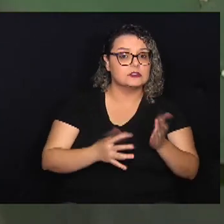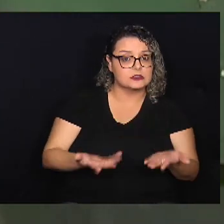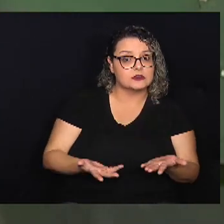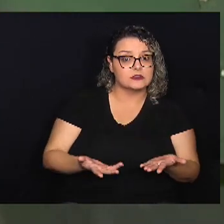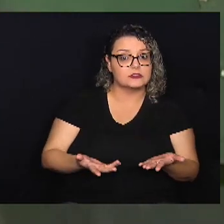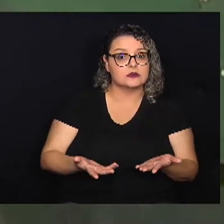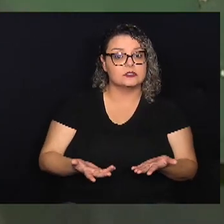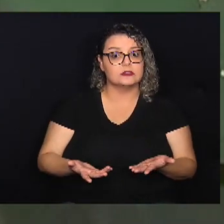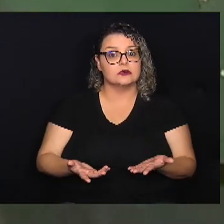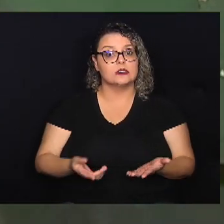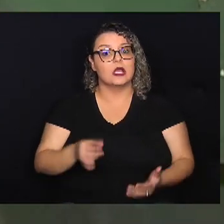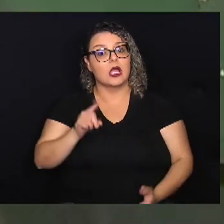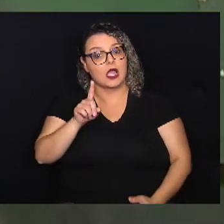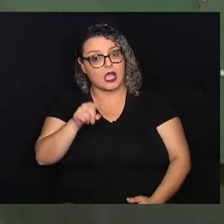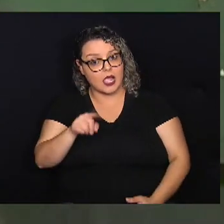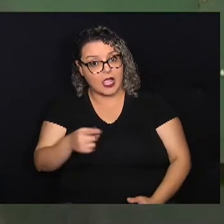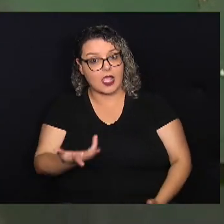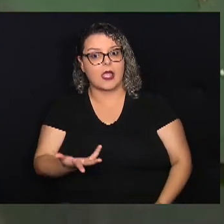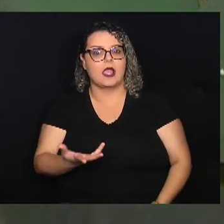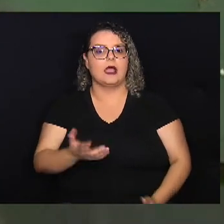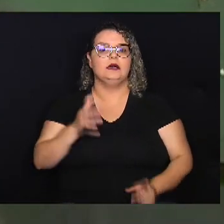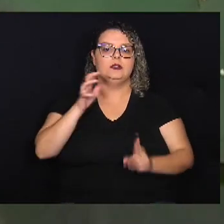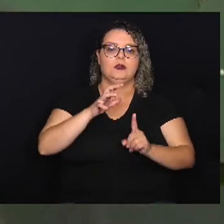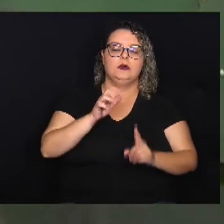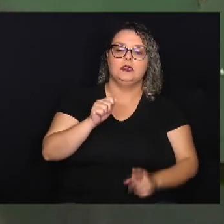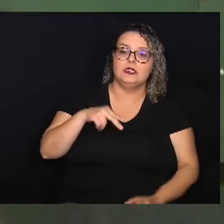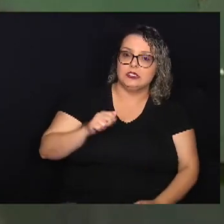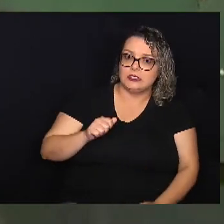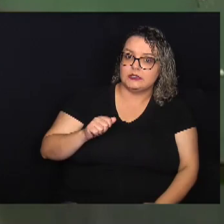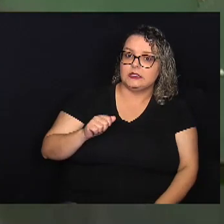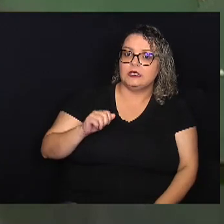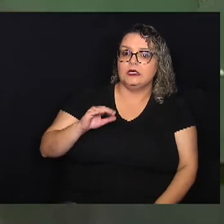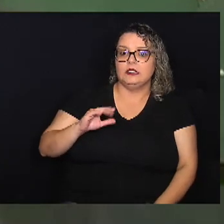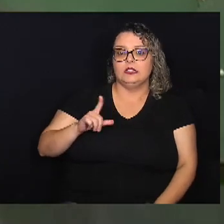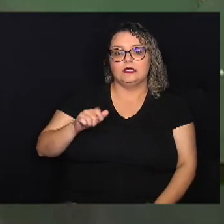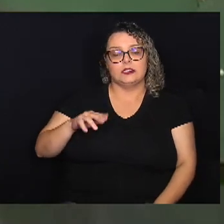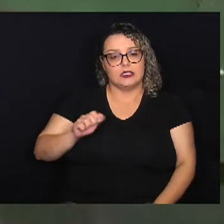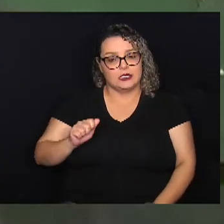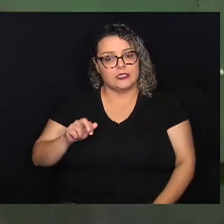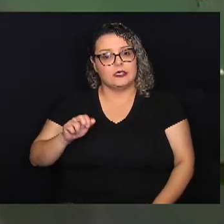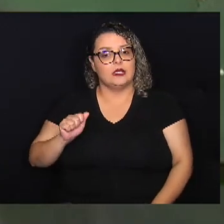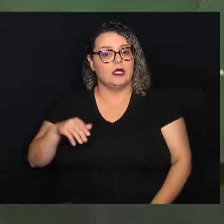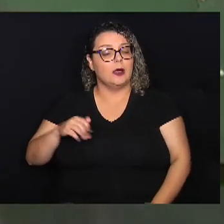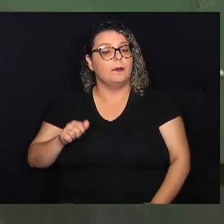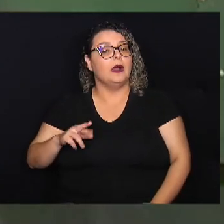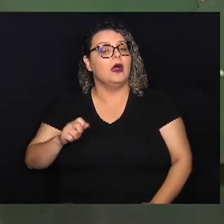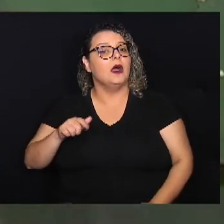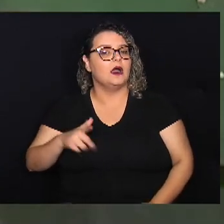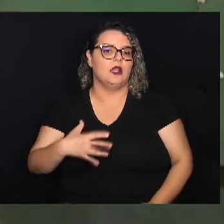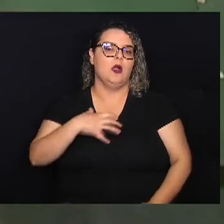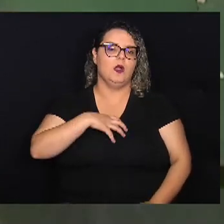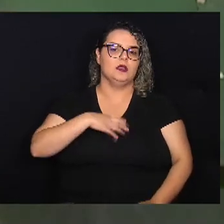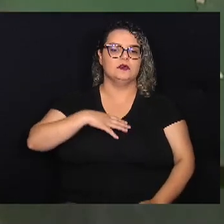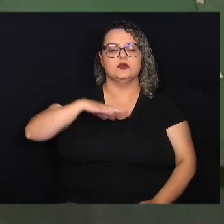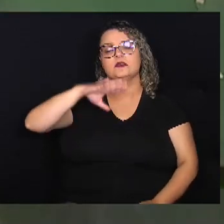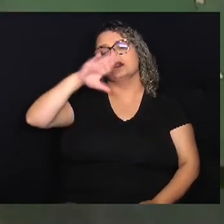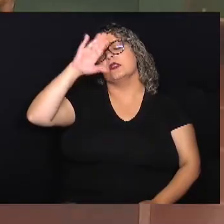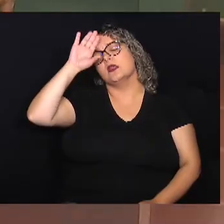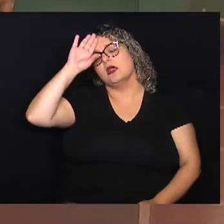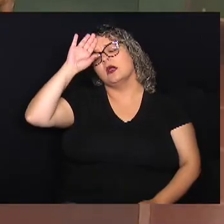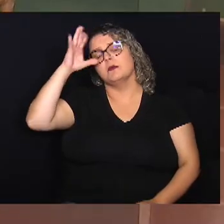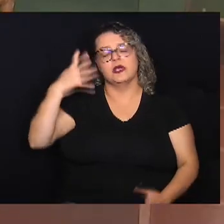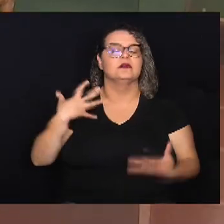ou seja, é muito da influência da Ana Clara Amaral a gente pegar essa forma do drama e se apropriar